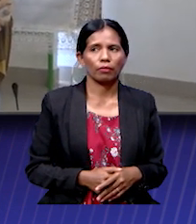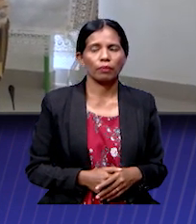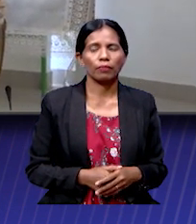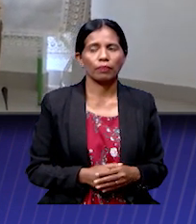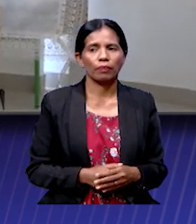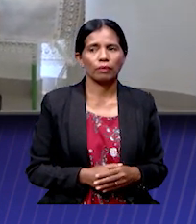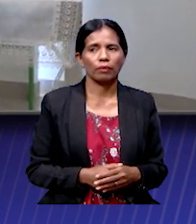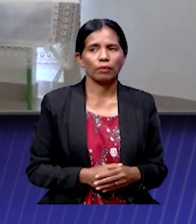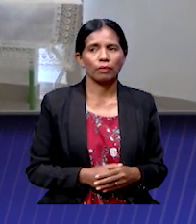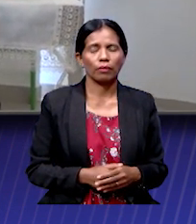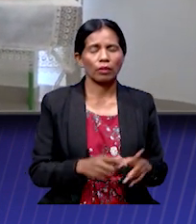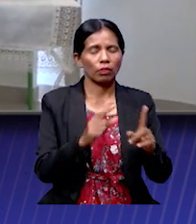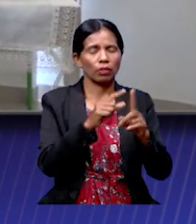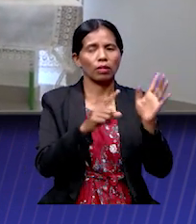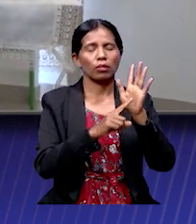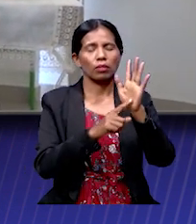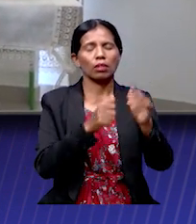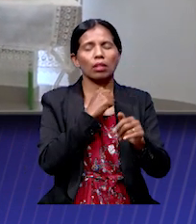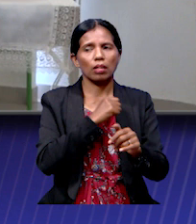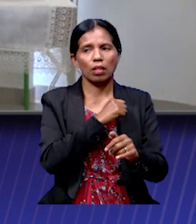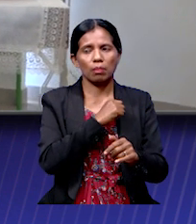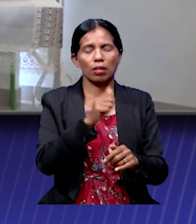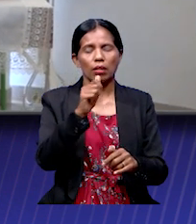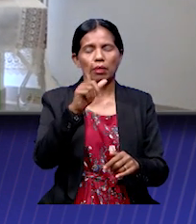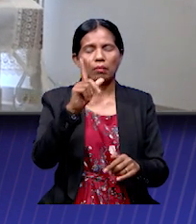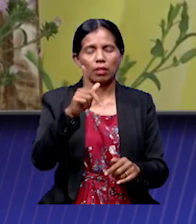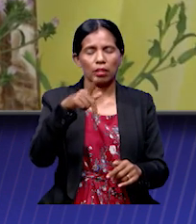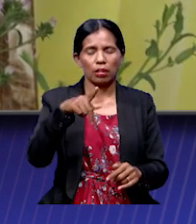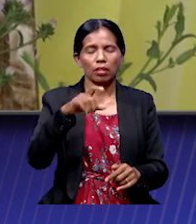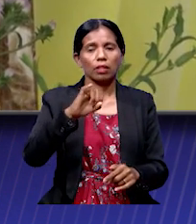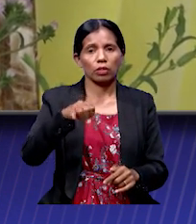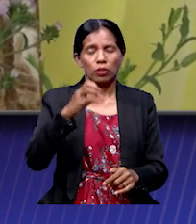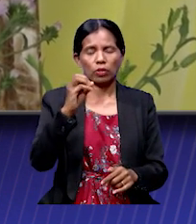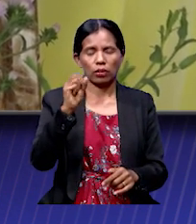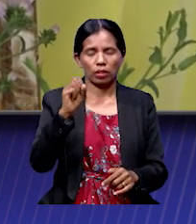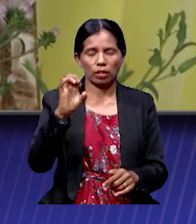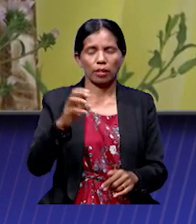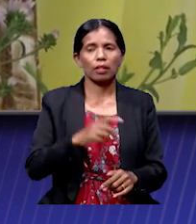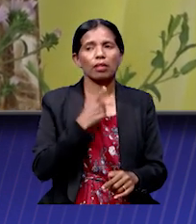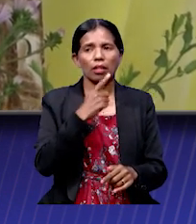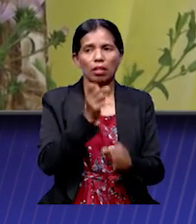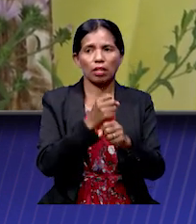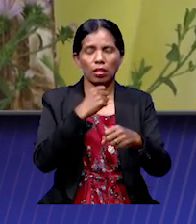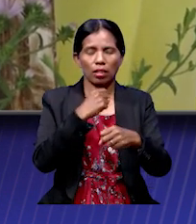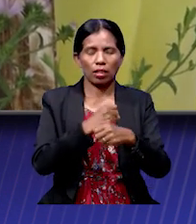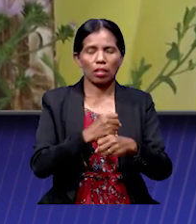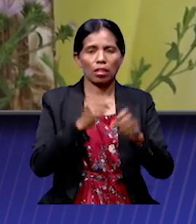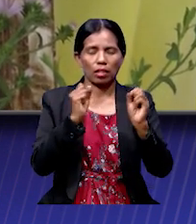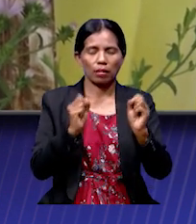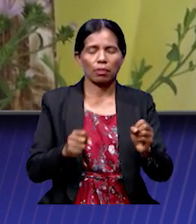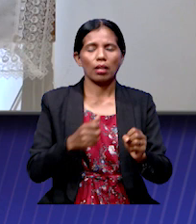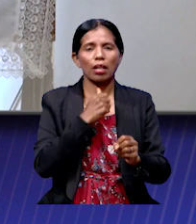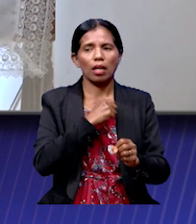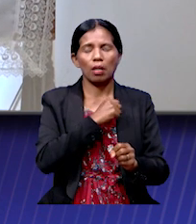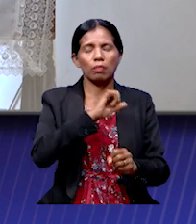Lia Hirakne, Hatou se Padre Plínio Guzmão Martins e Rania Humilia, Mahira preside missa a São de Graça, Padre